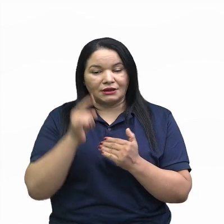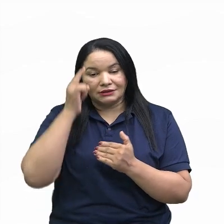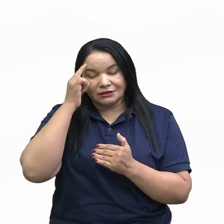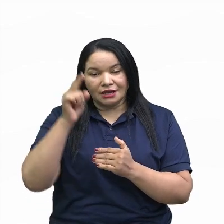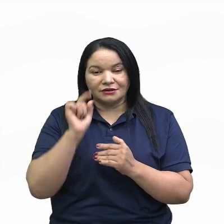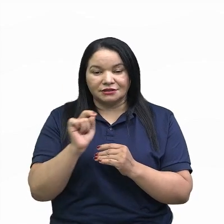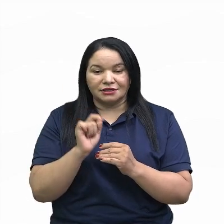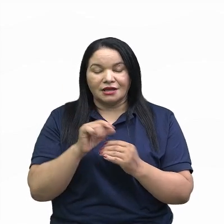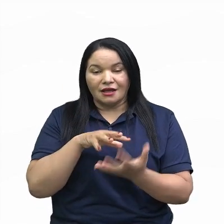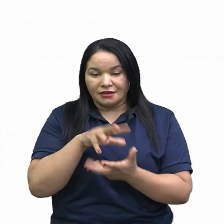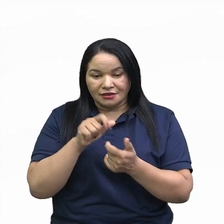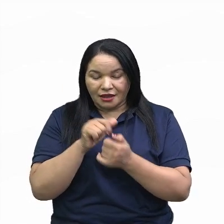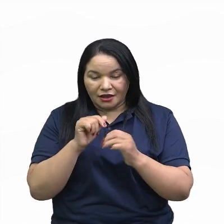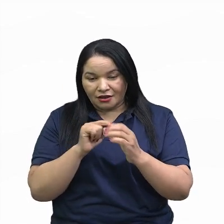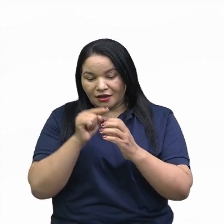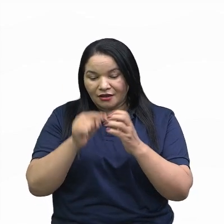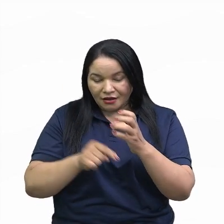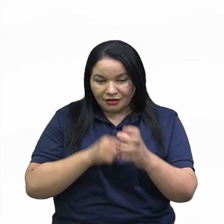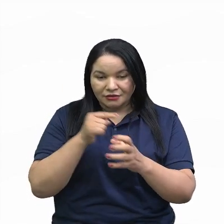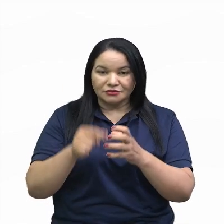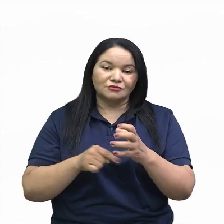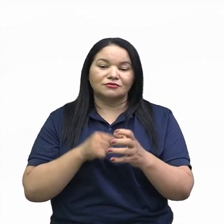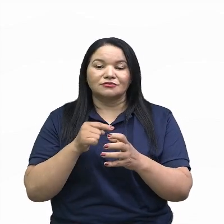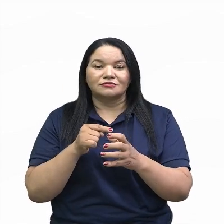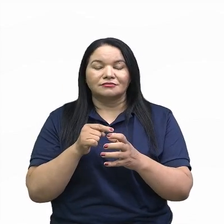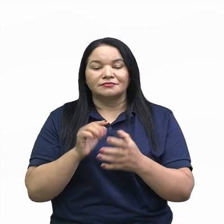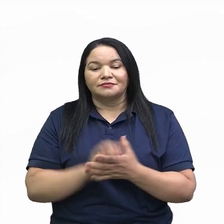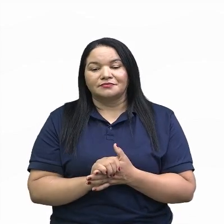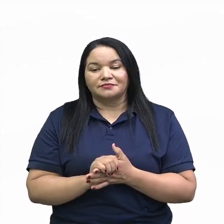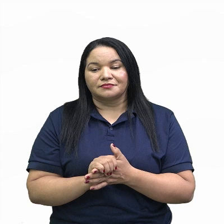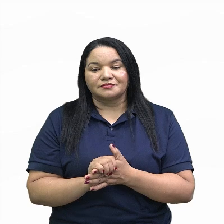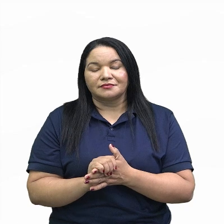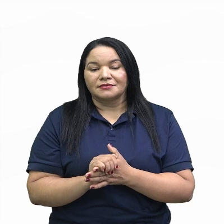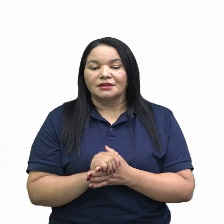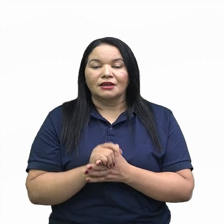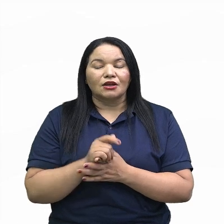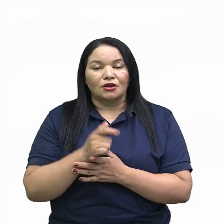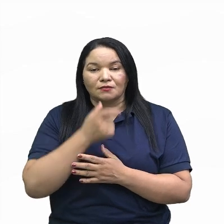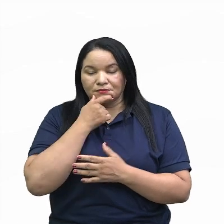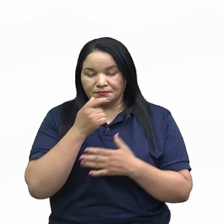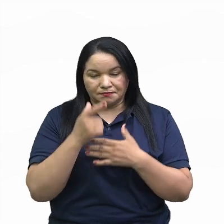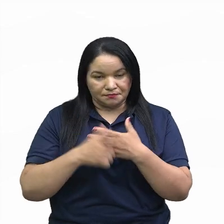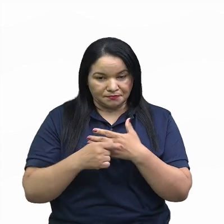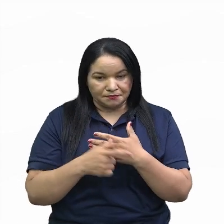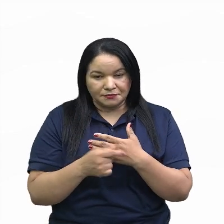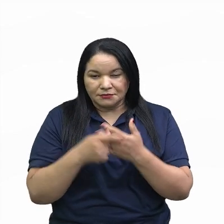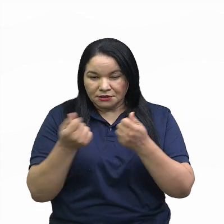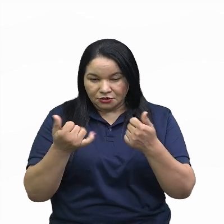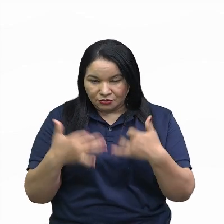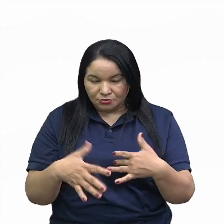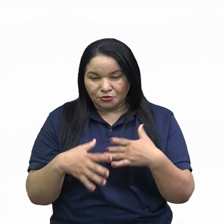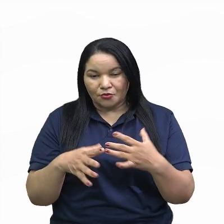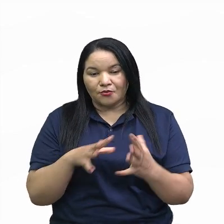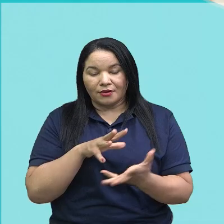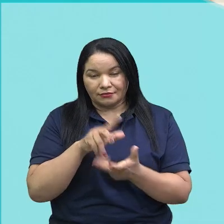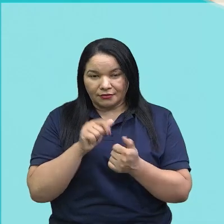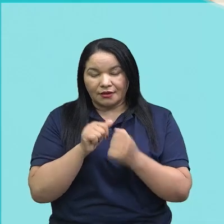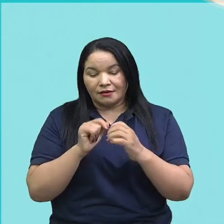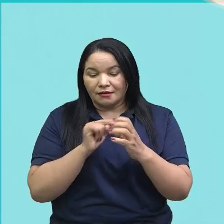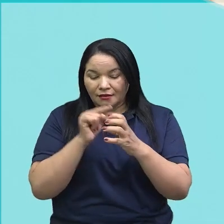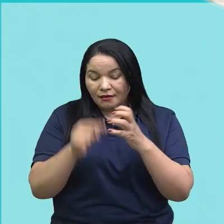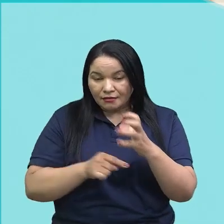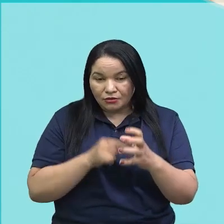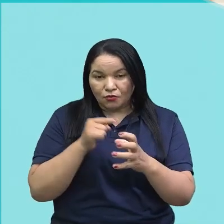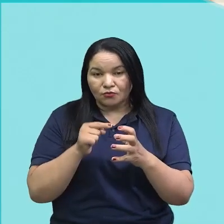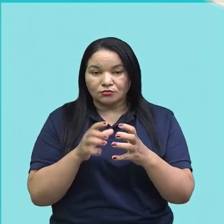Terra é redonda, é um planeta esférico, geóide, como nós vimos lá no outro enunciado. Ok? Então,